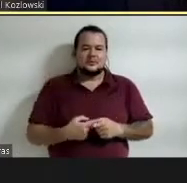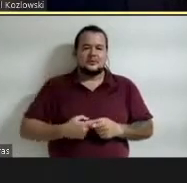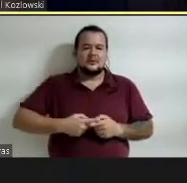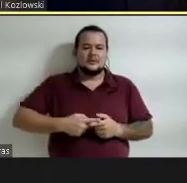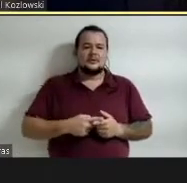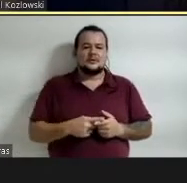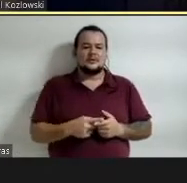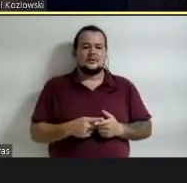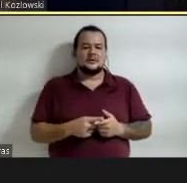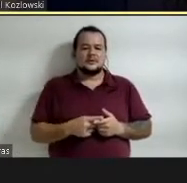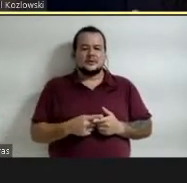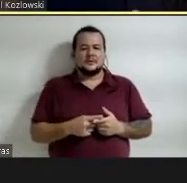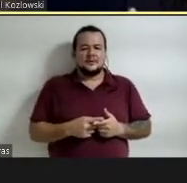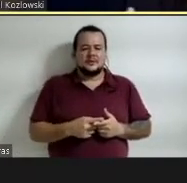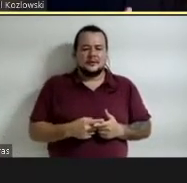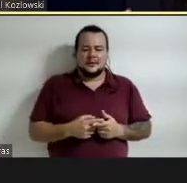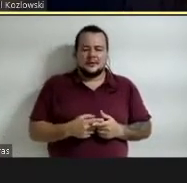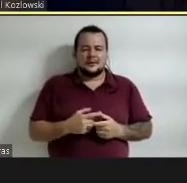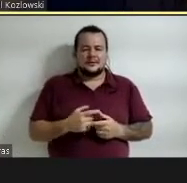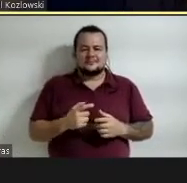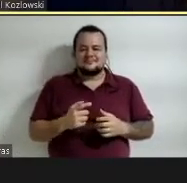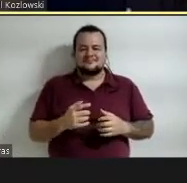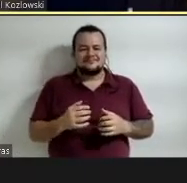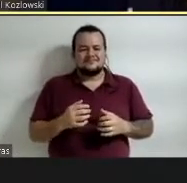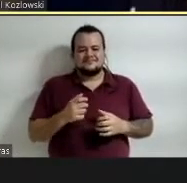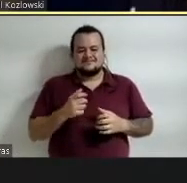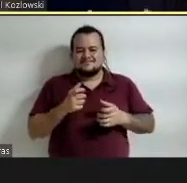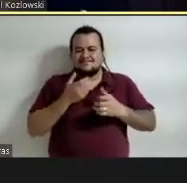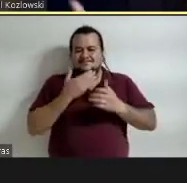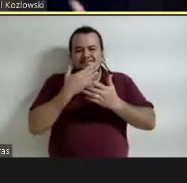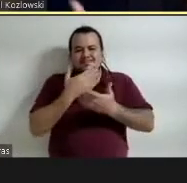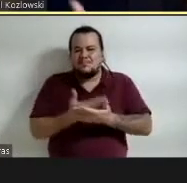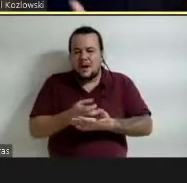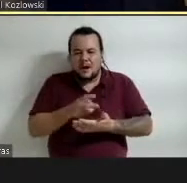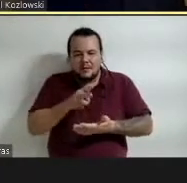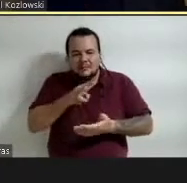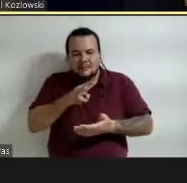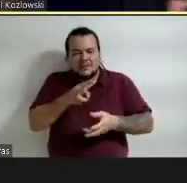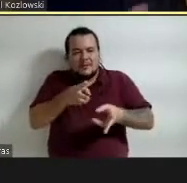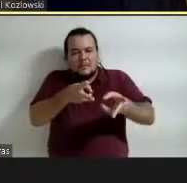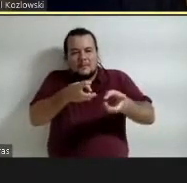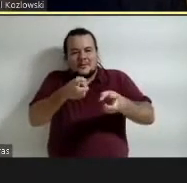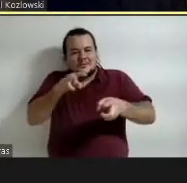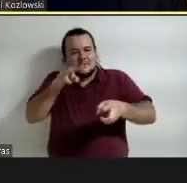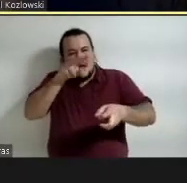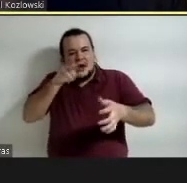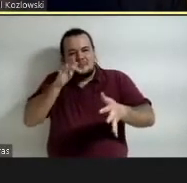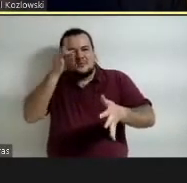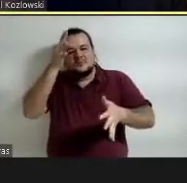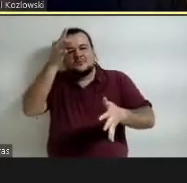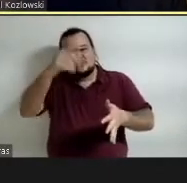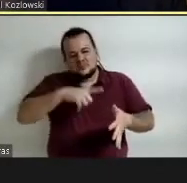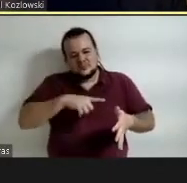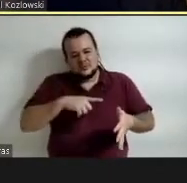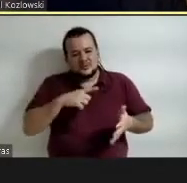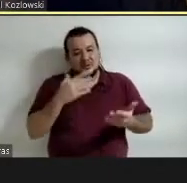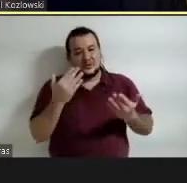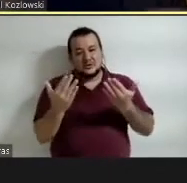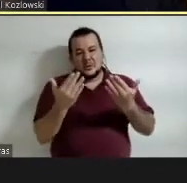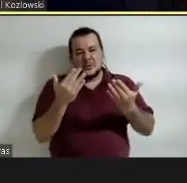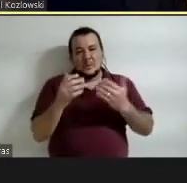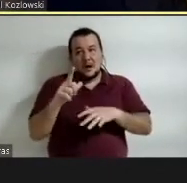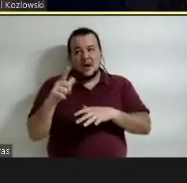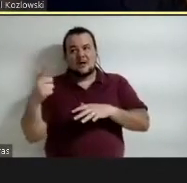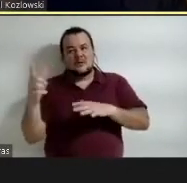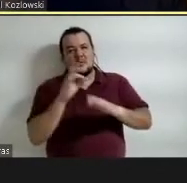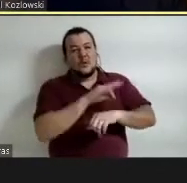ver quão visionário ele era, sabe? Quando a gente coloca em comparação com os outros arquitetos que a gente escolhe no livro, ele não